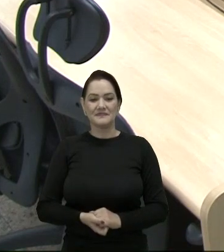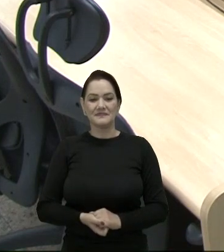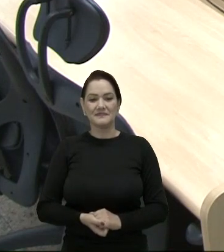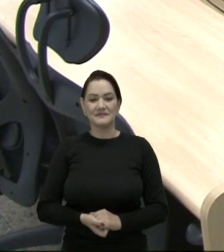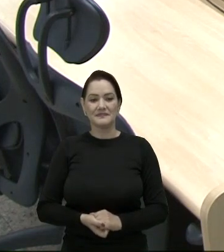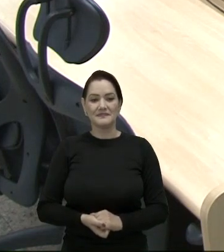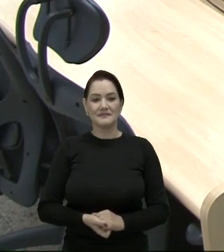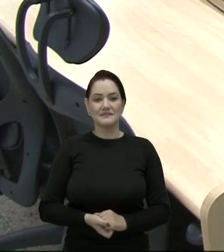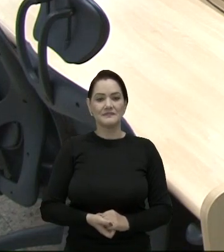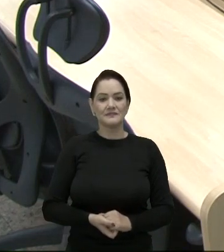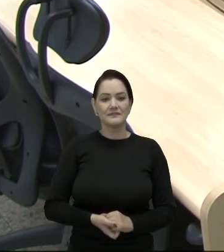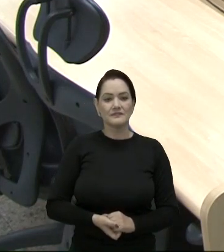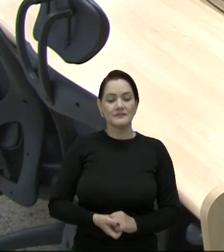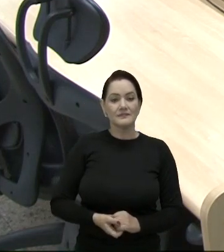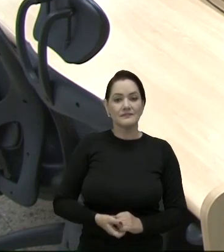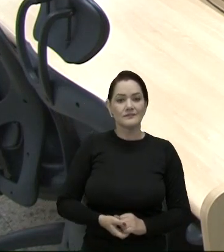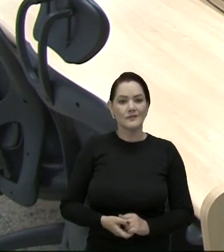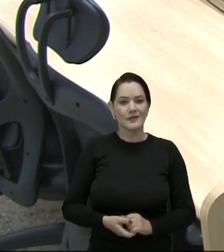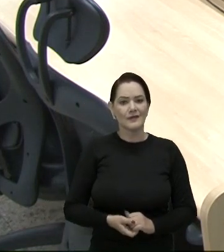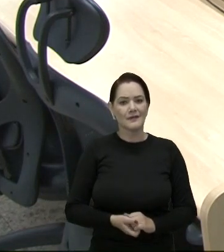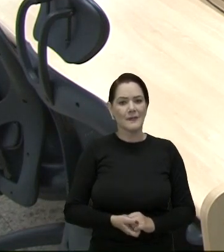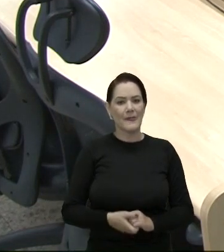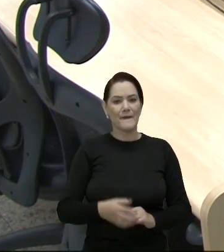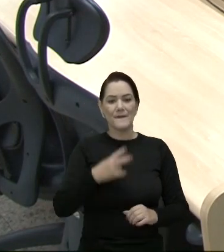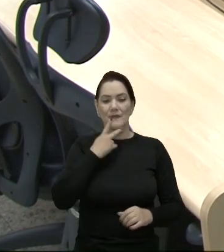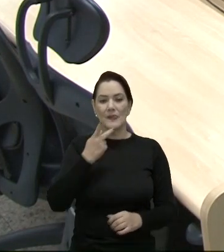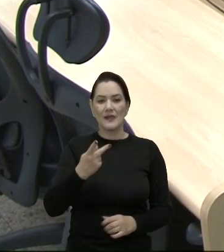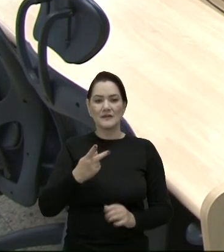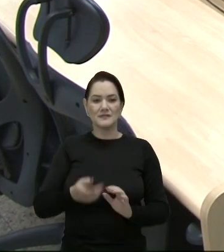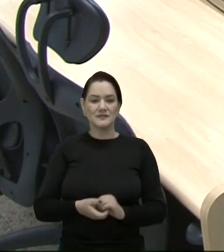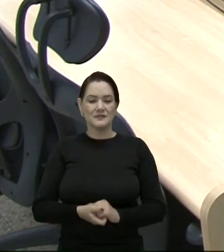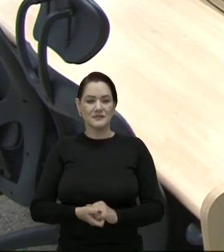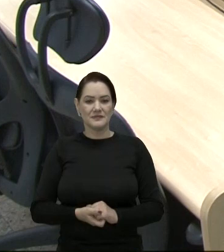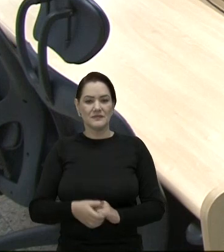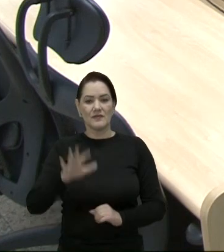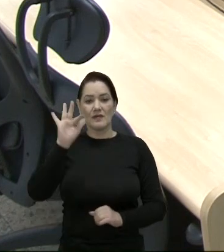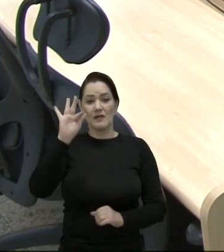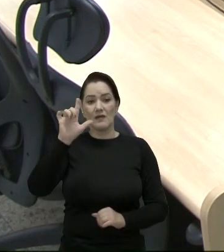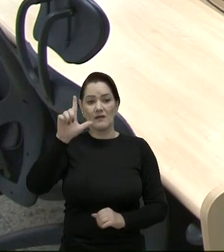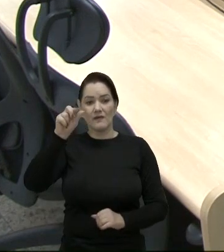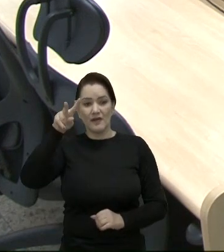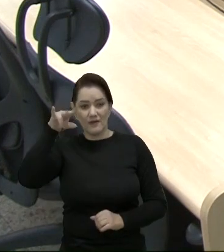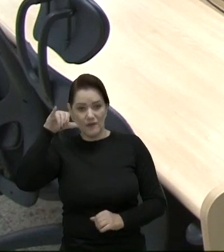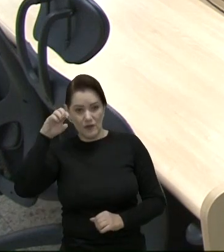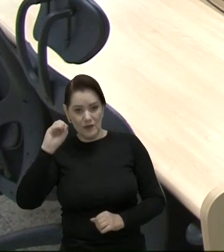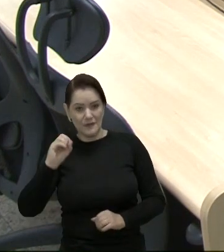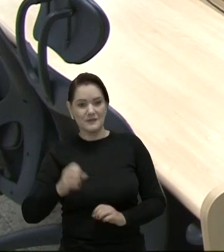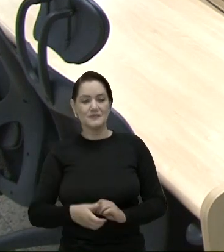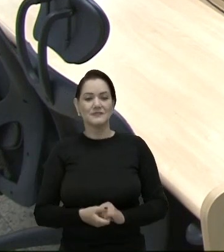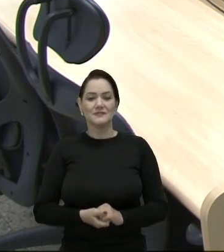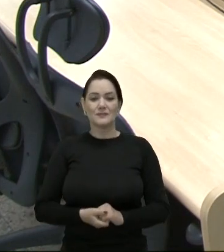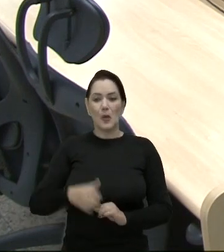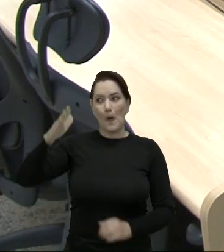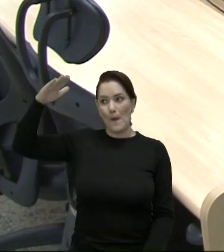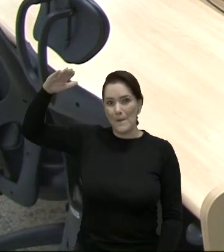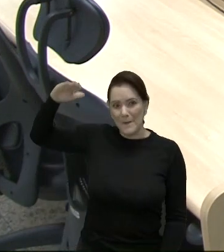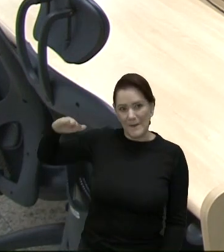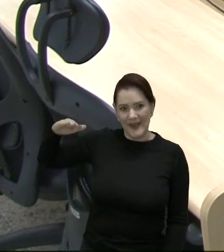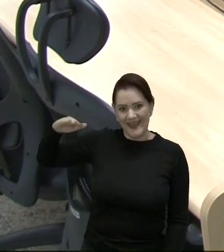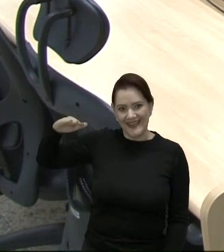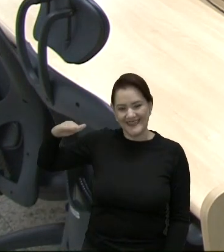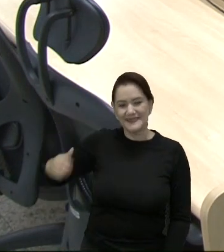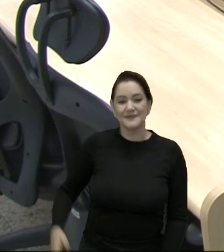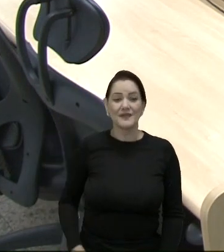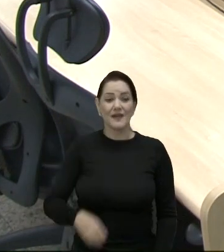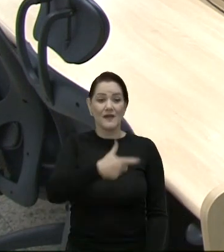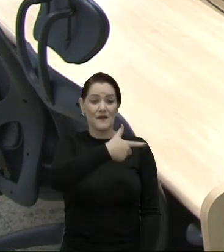Flávio Miranda de Souza dos Santos, Comim. Flavinho, acho que é o menorzinho de todo, Flávio. E olha só que bacana,